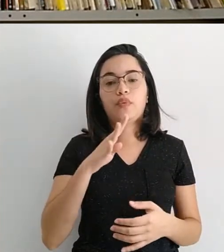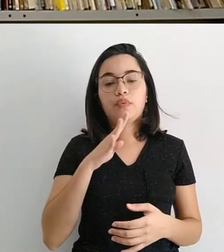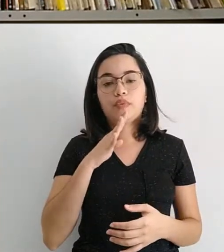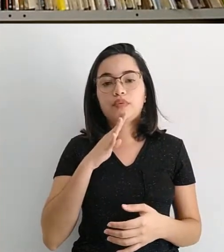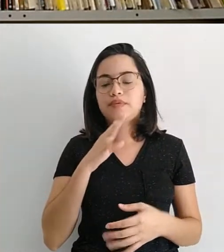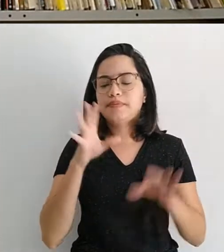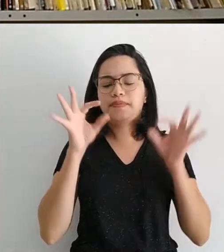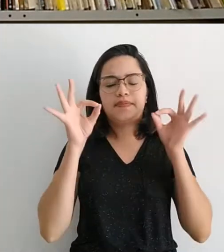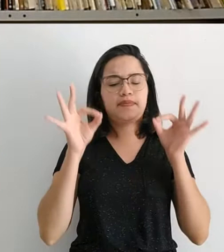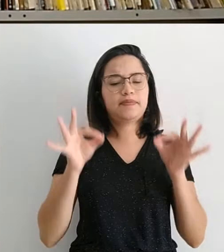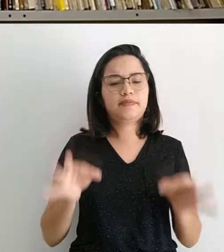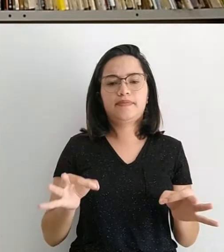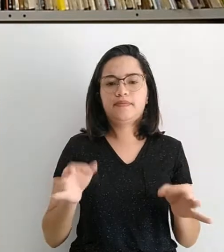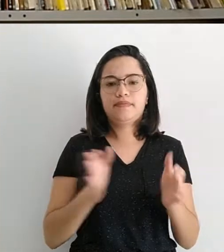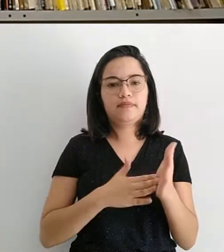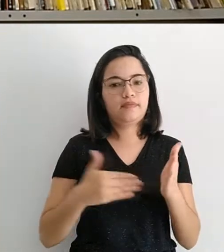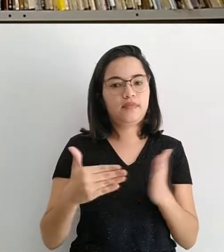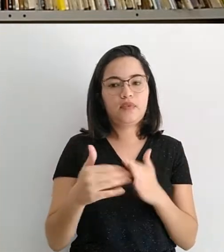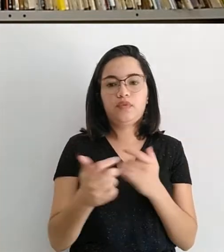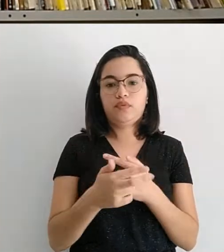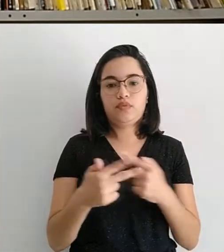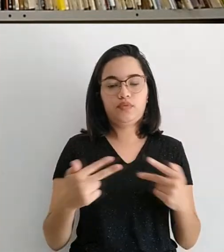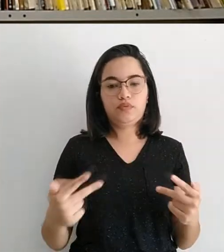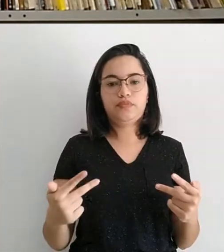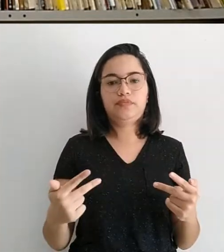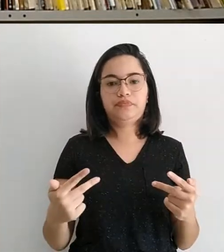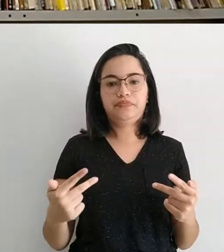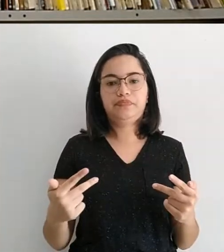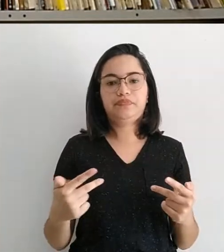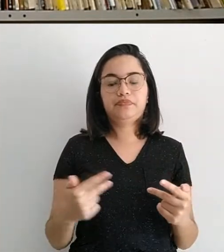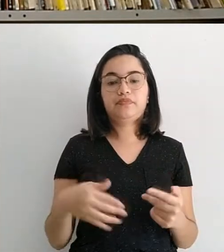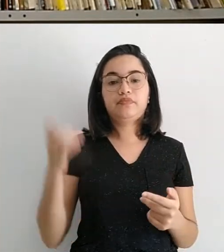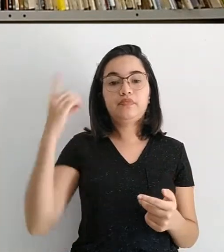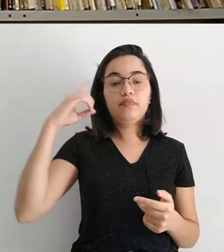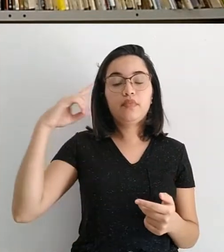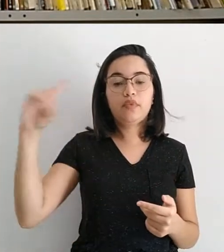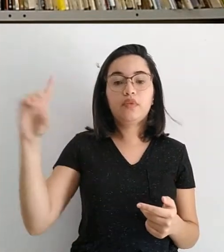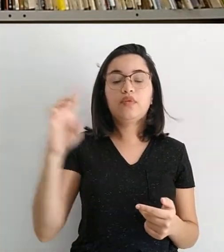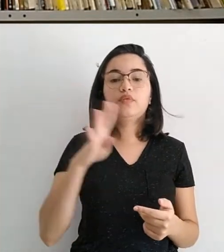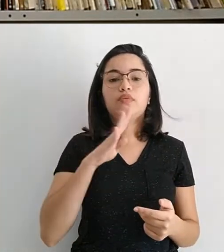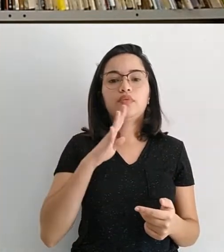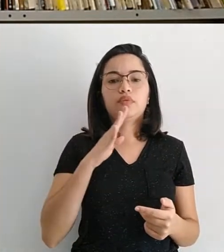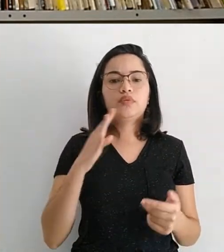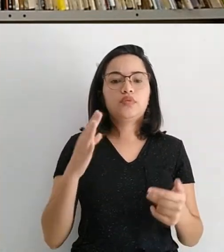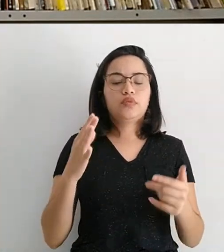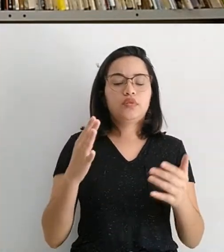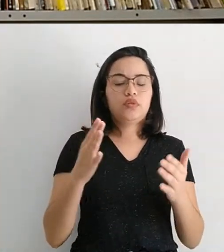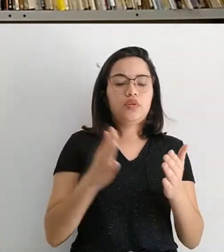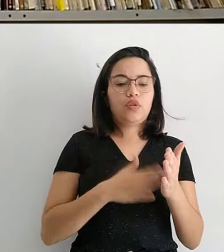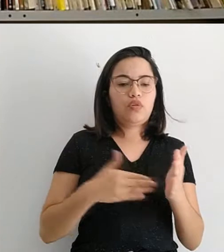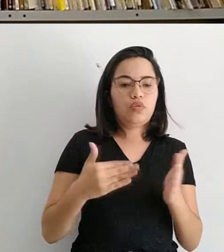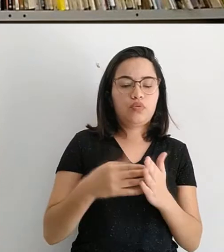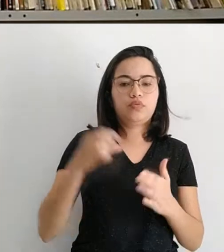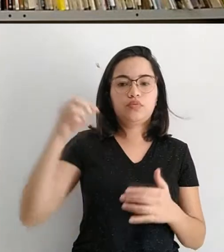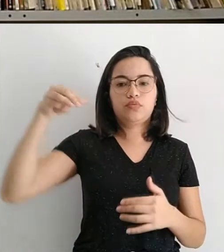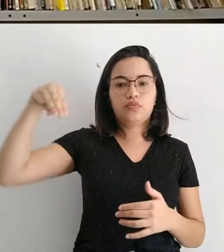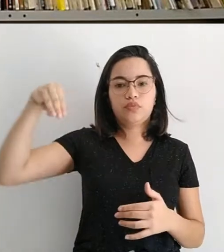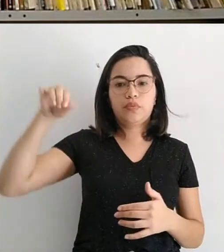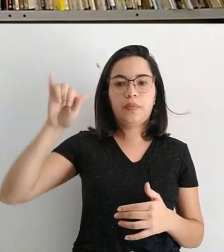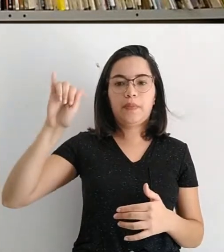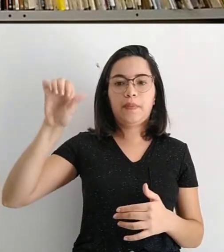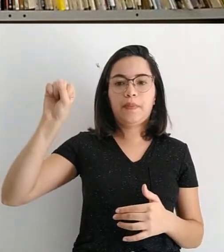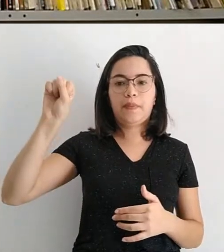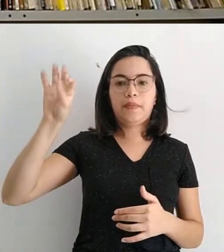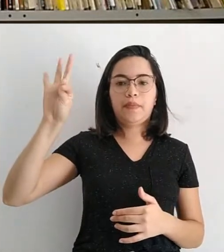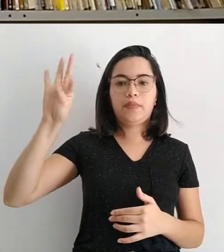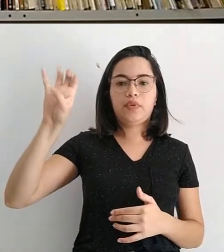de uma maneira perfeita todas as coisas. Deus conhece todos os mistérios, que para nós, né, são